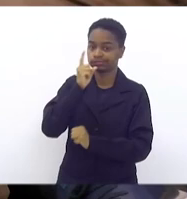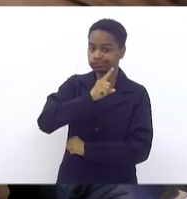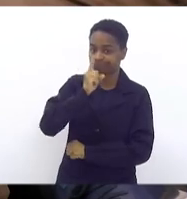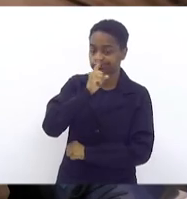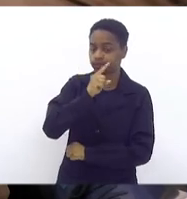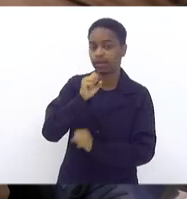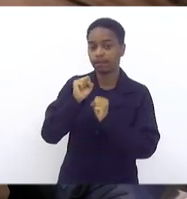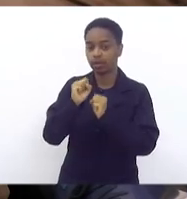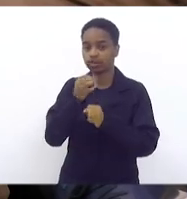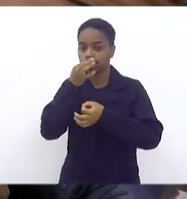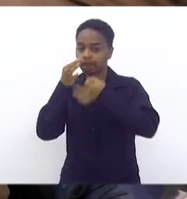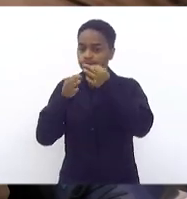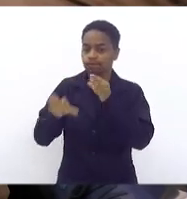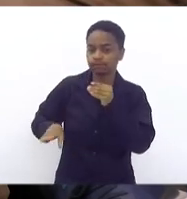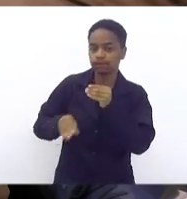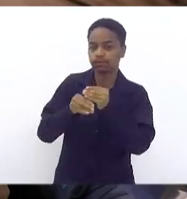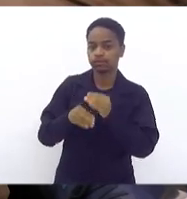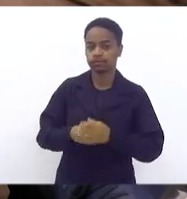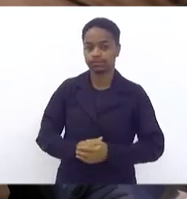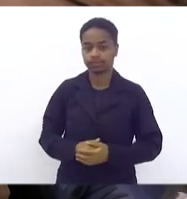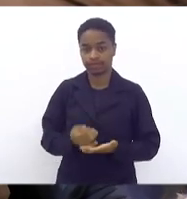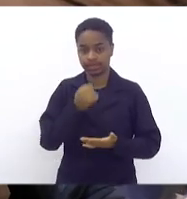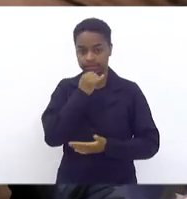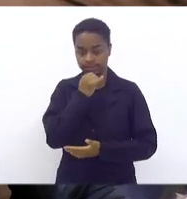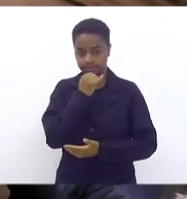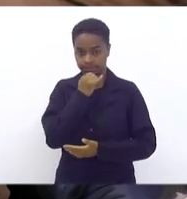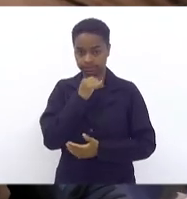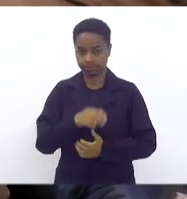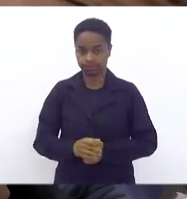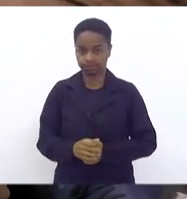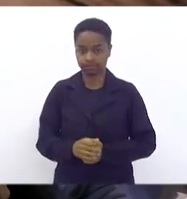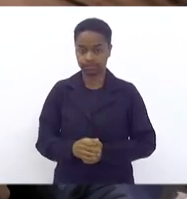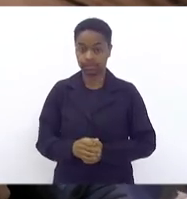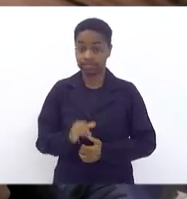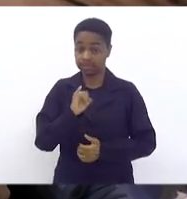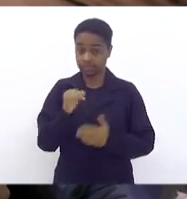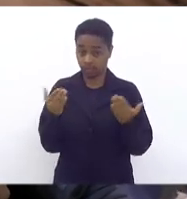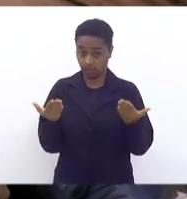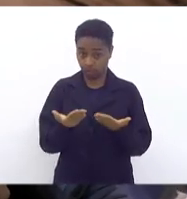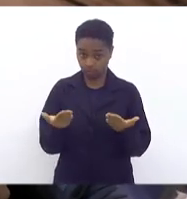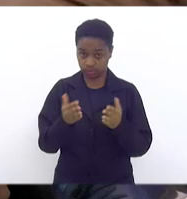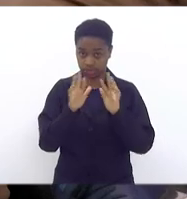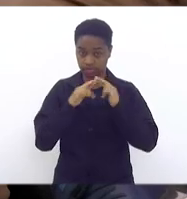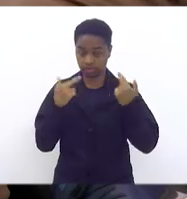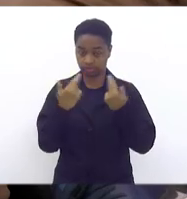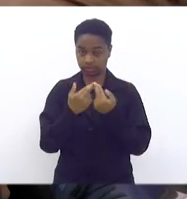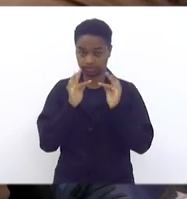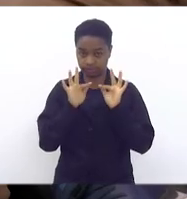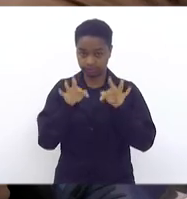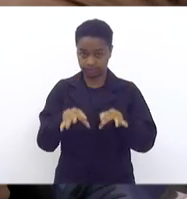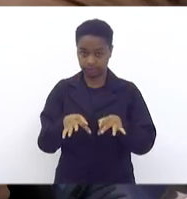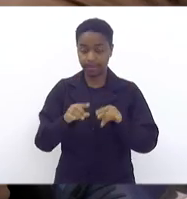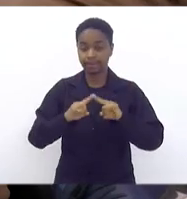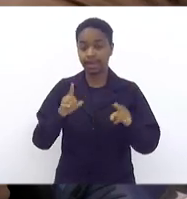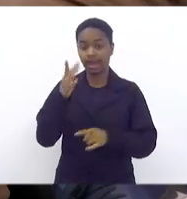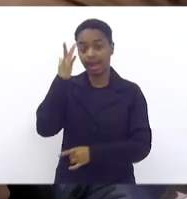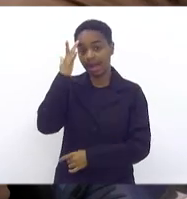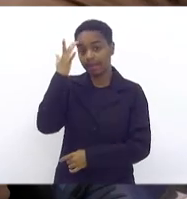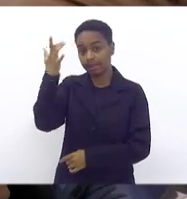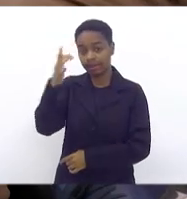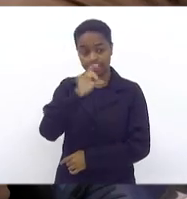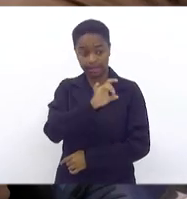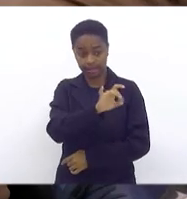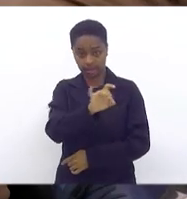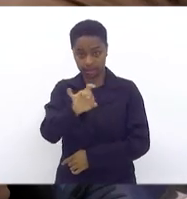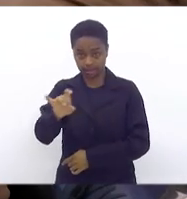sugestionável por exemplo se nós acabarmos essa reunião aqui hoje e amanhã cada um de nós